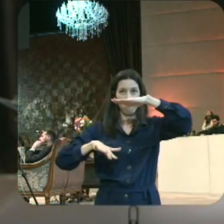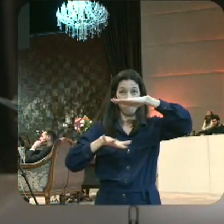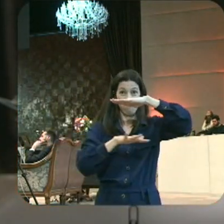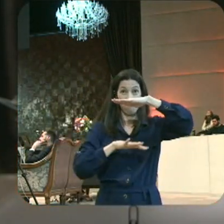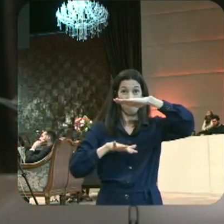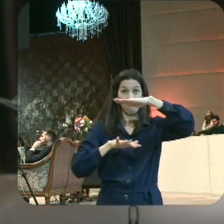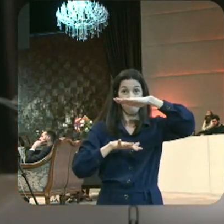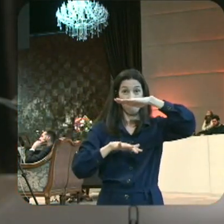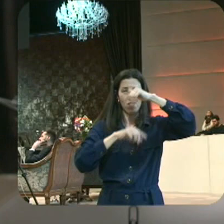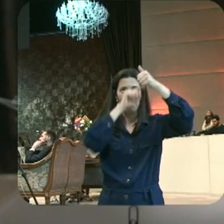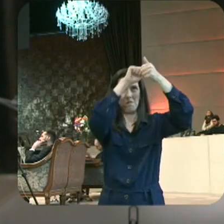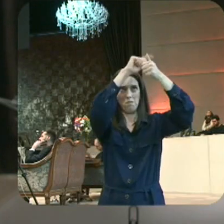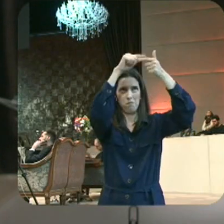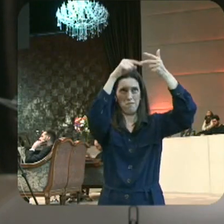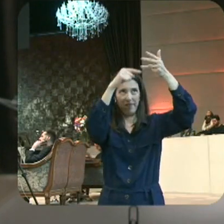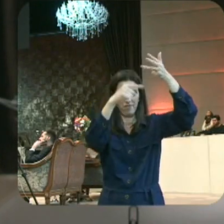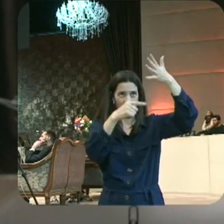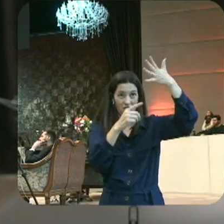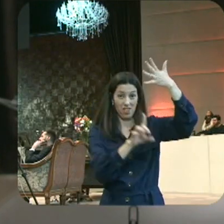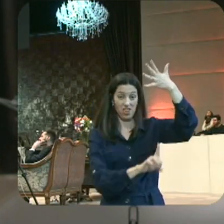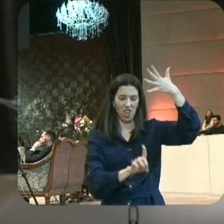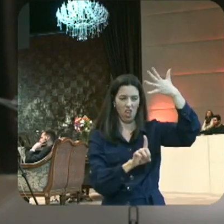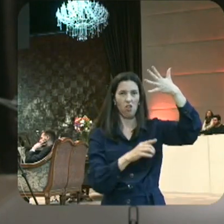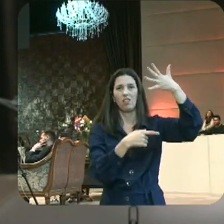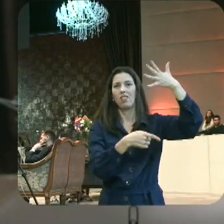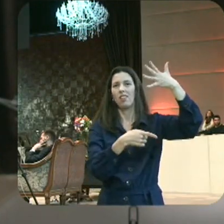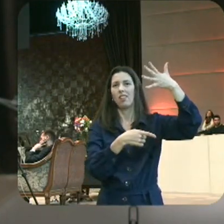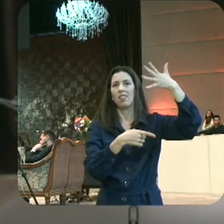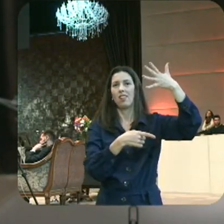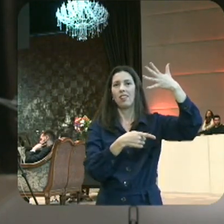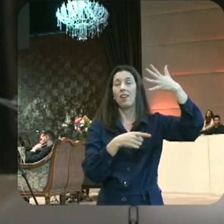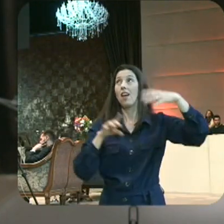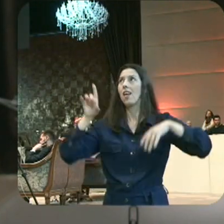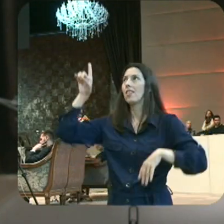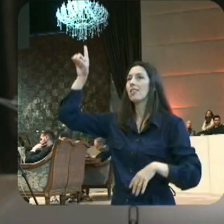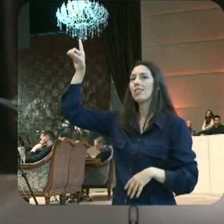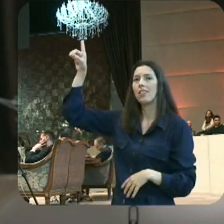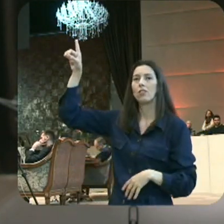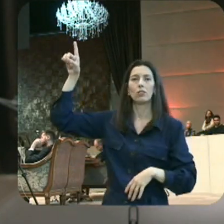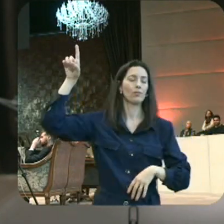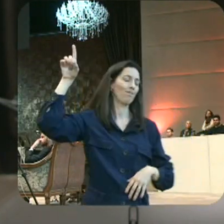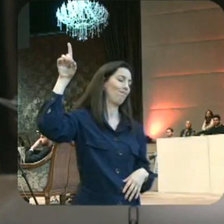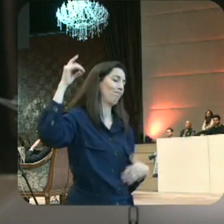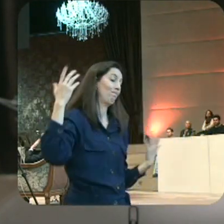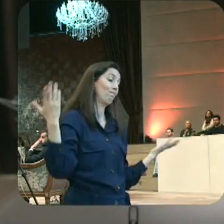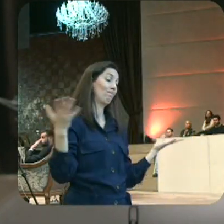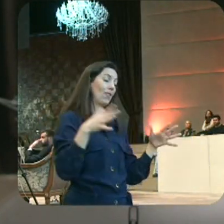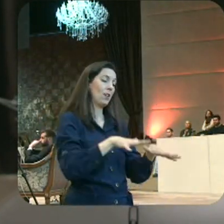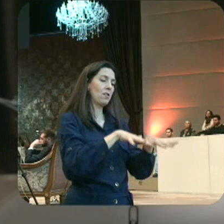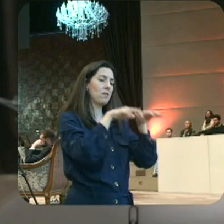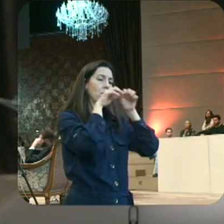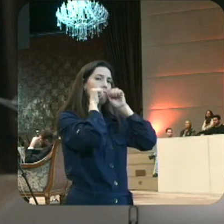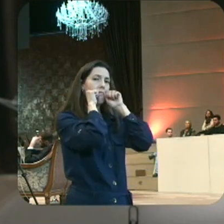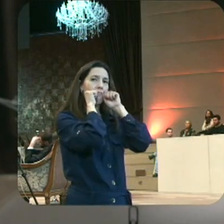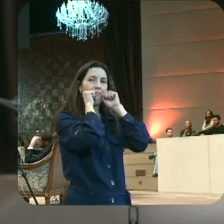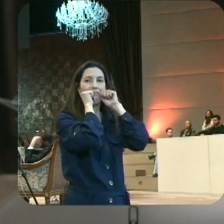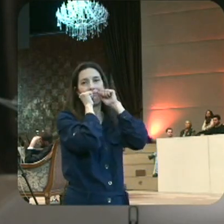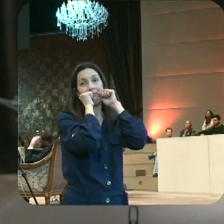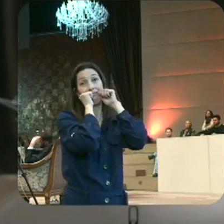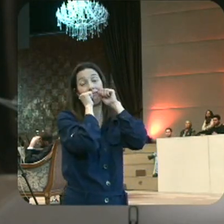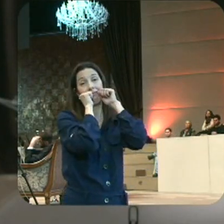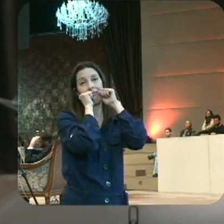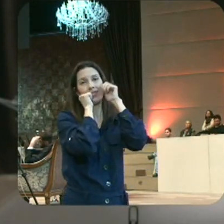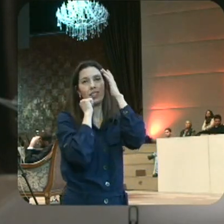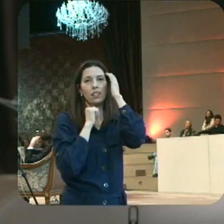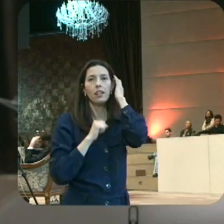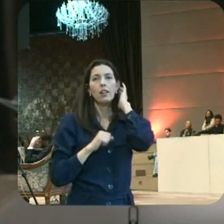ouro e as roupas bonitas, mas ele não pôde aproveitar